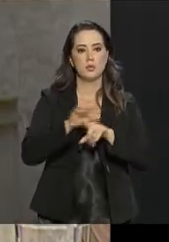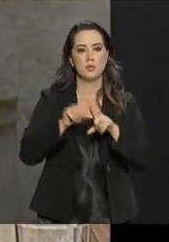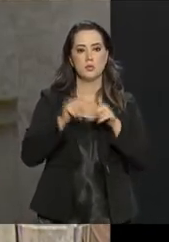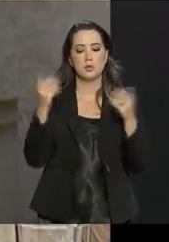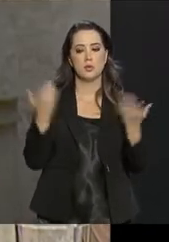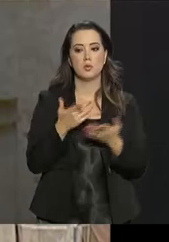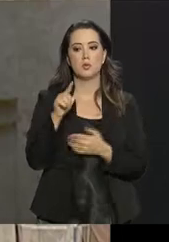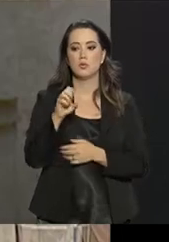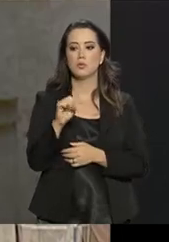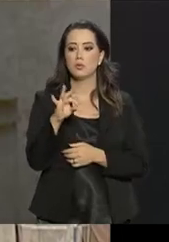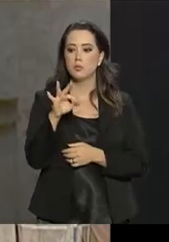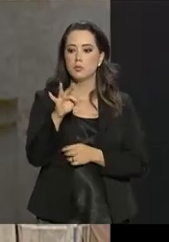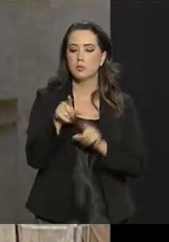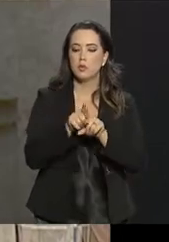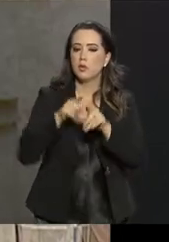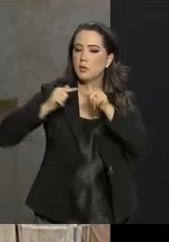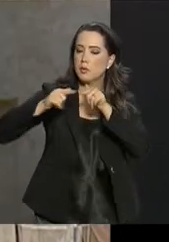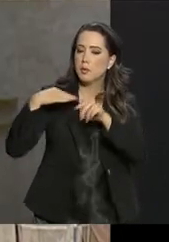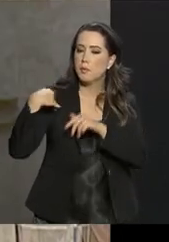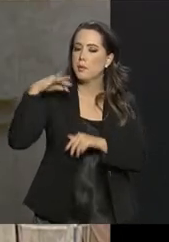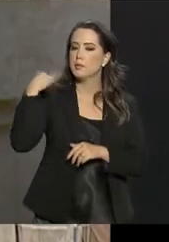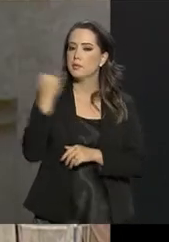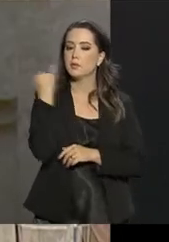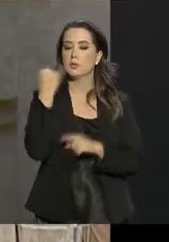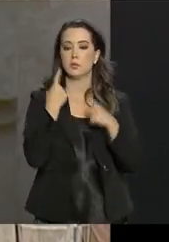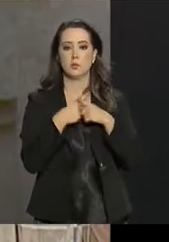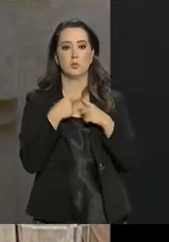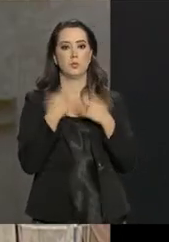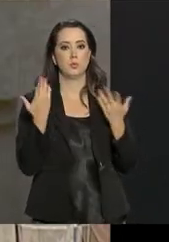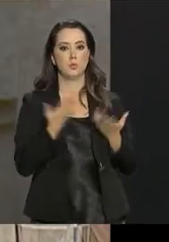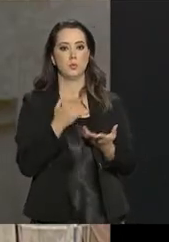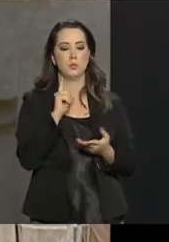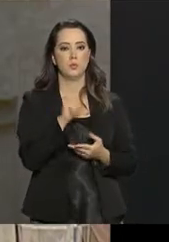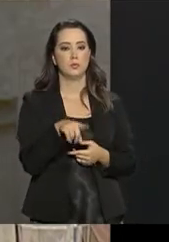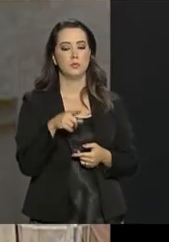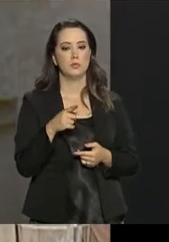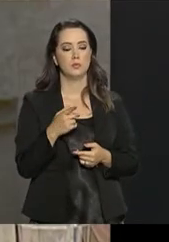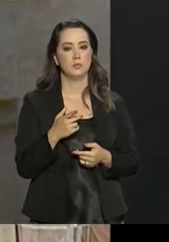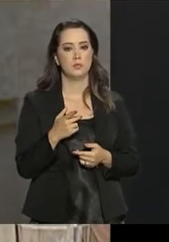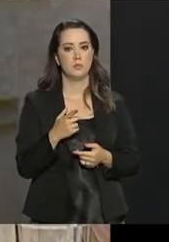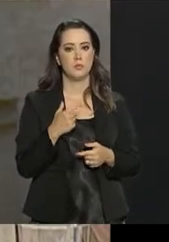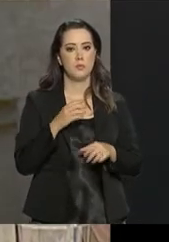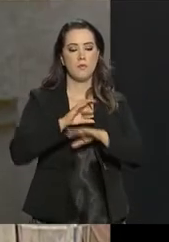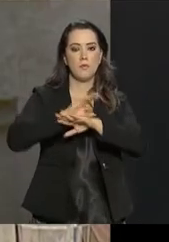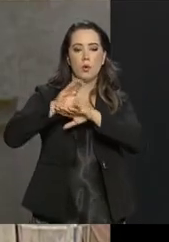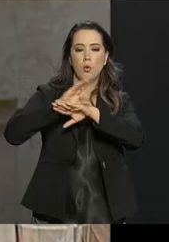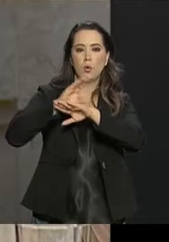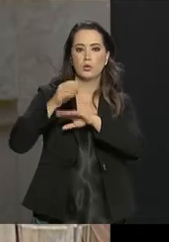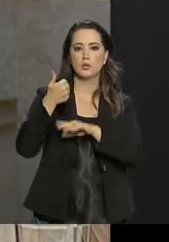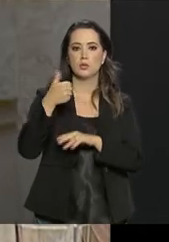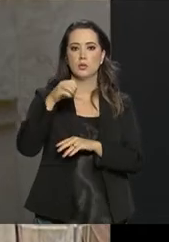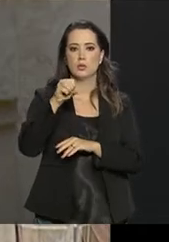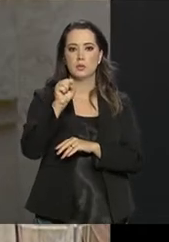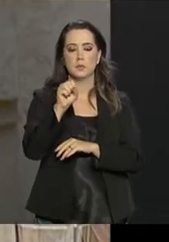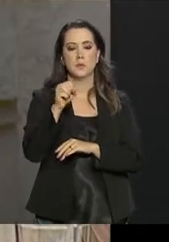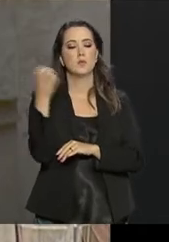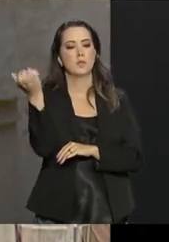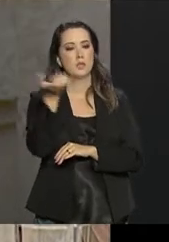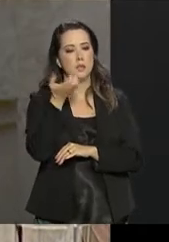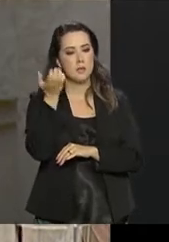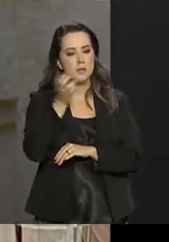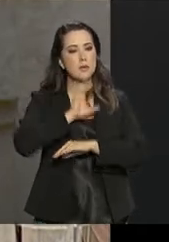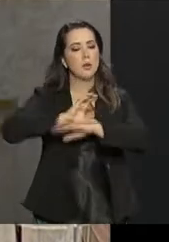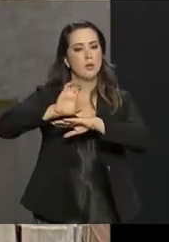acho que o supremo tem uma missão ainda maior porque o constituinte de 88 quis que a